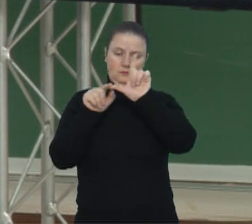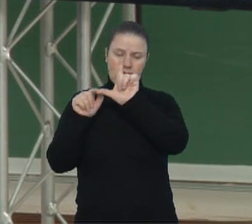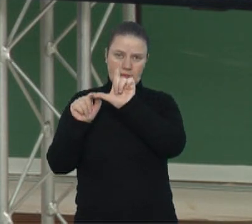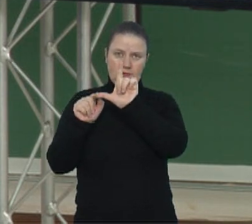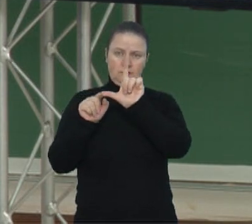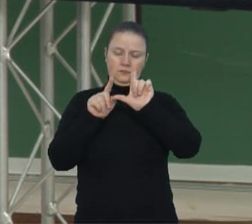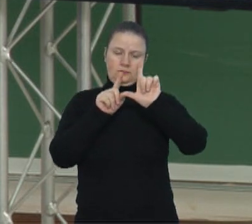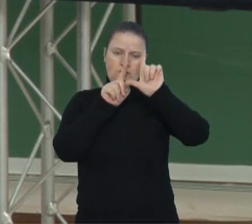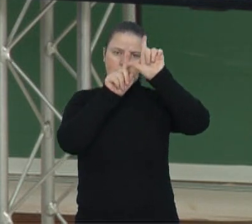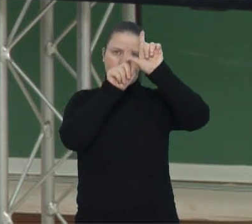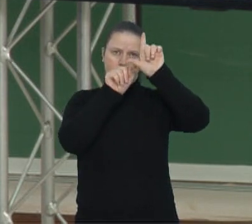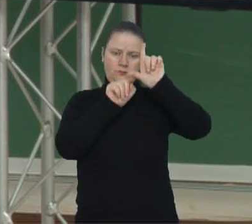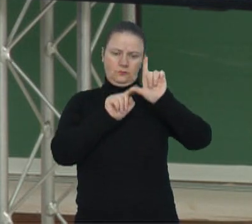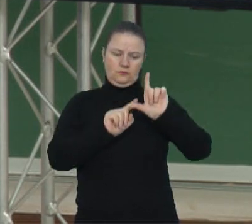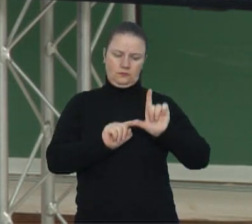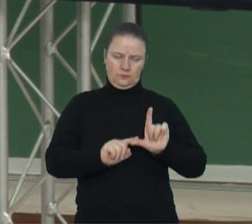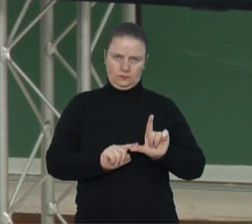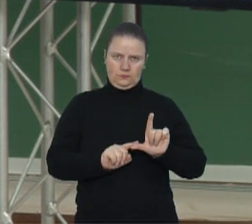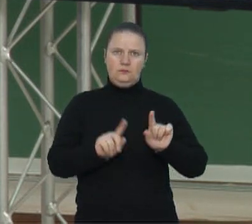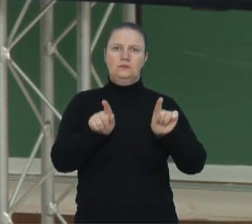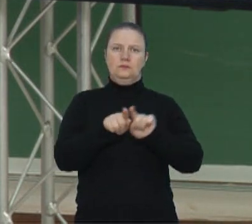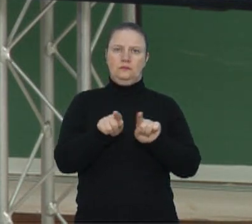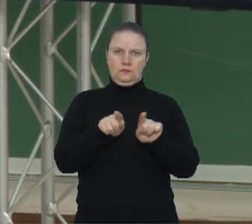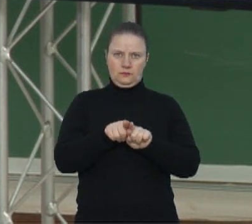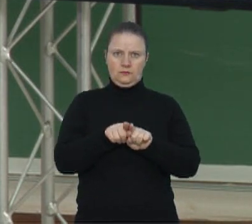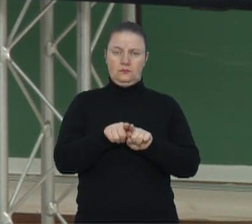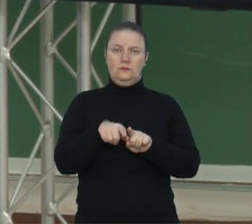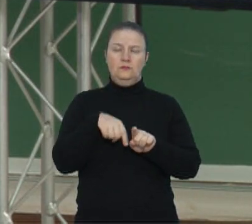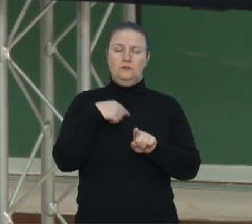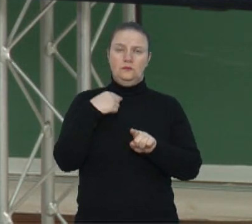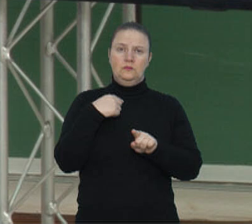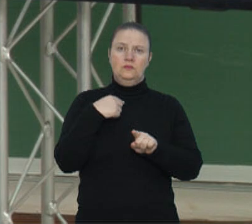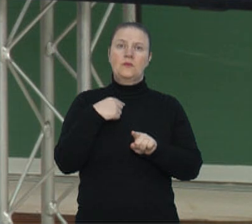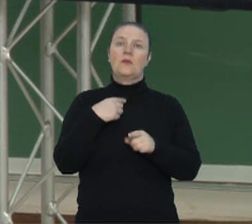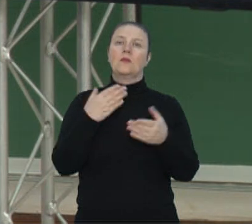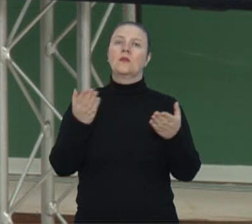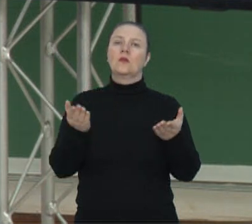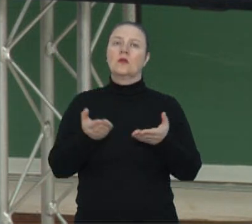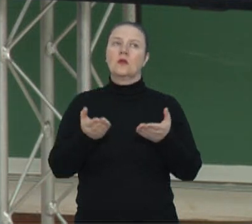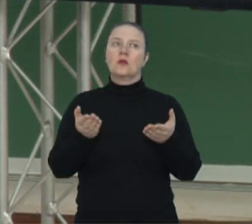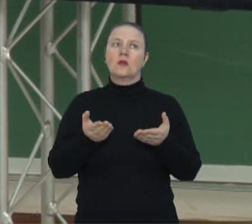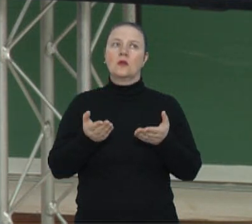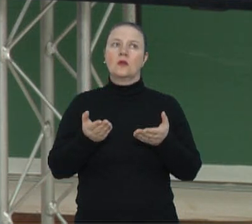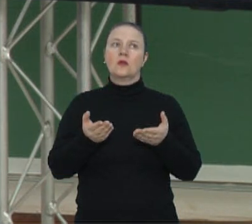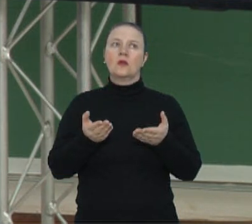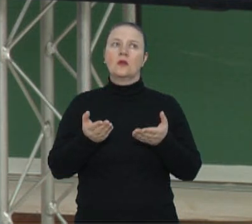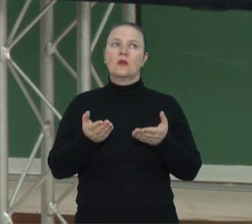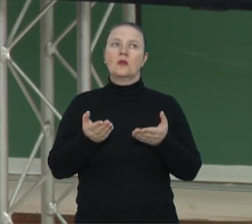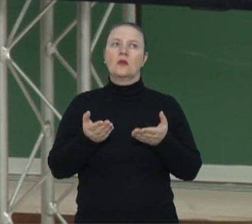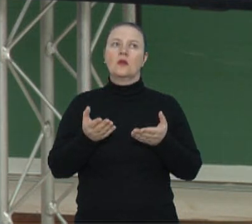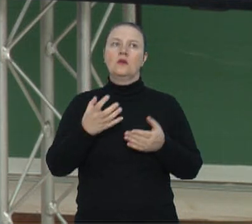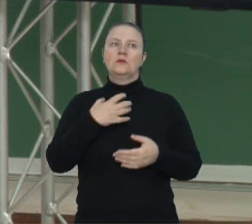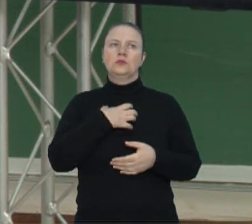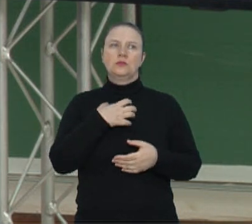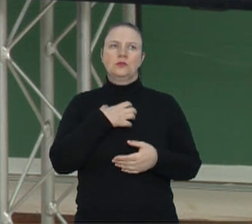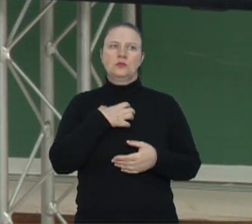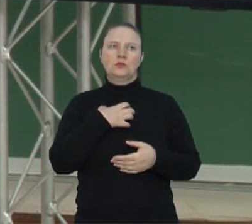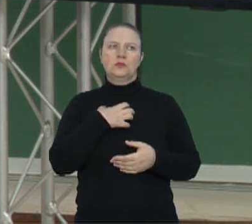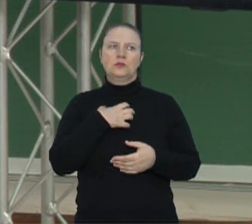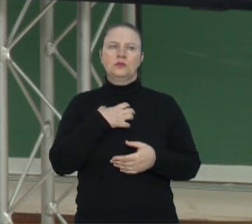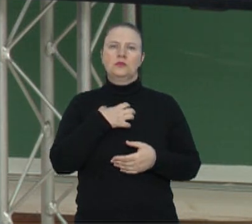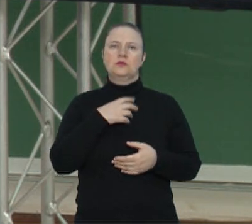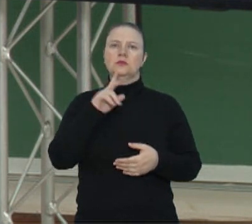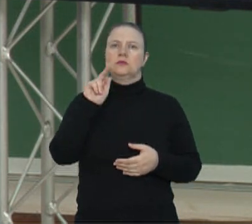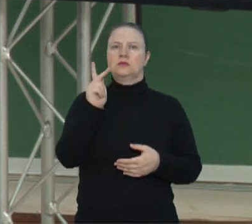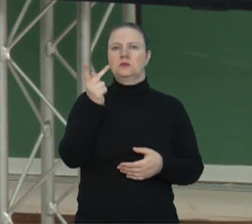Enquanto que a melodia são sons sucessivos, um após o outro, a melodia vai trabalhar com sons simultâneos, isto